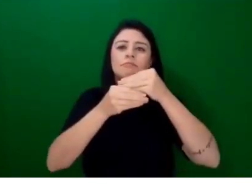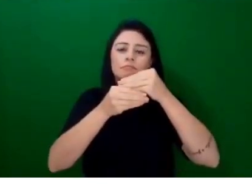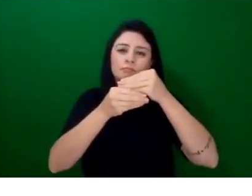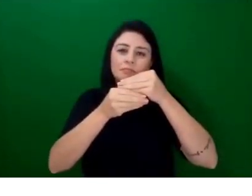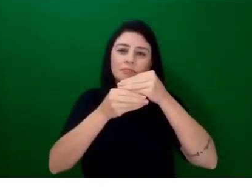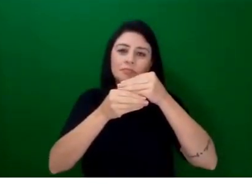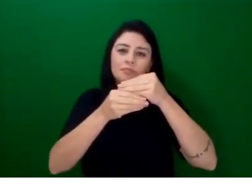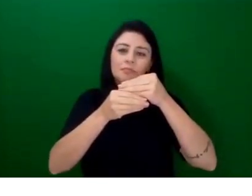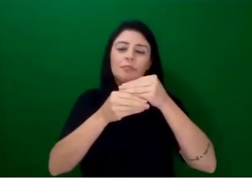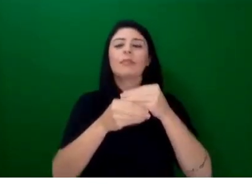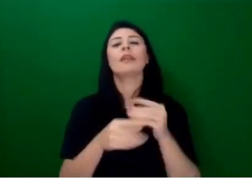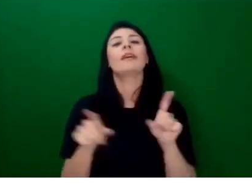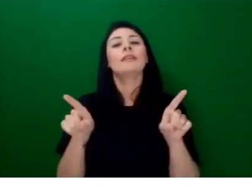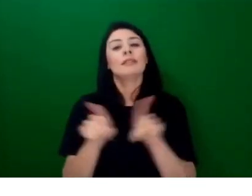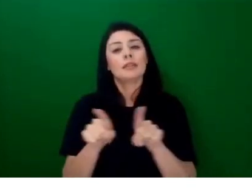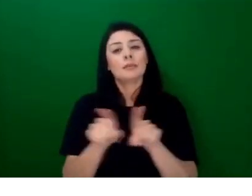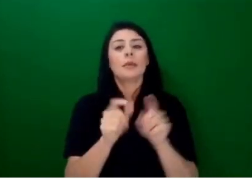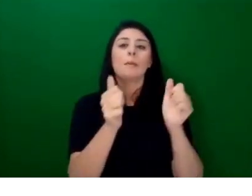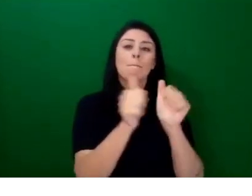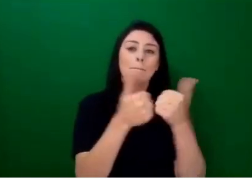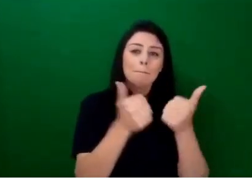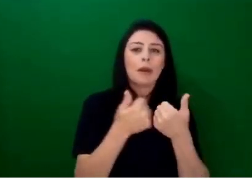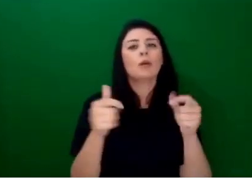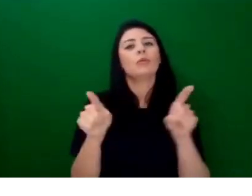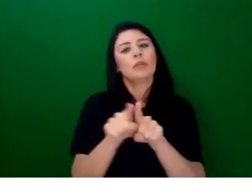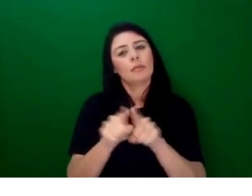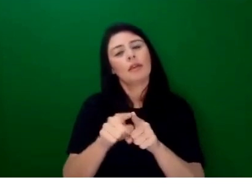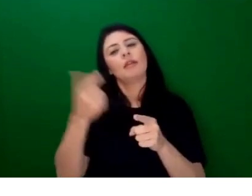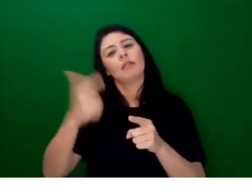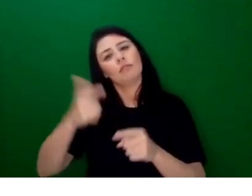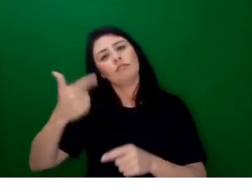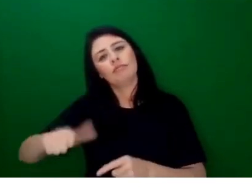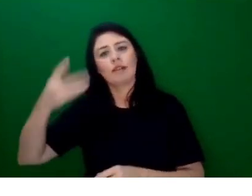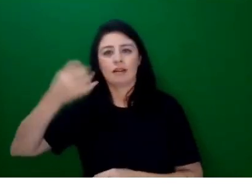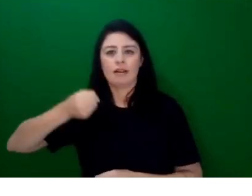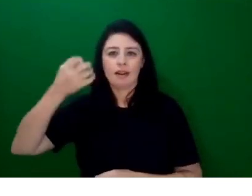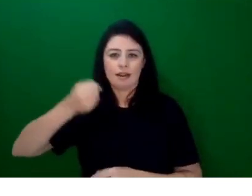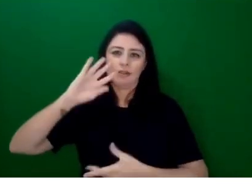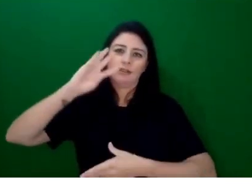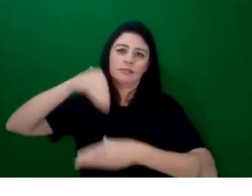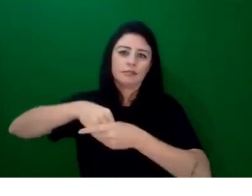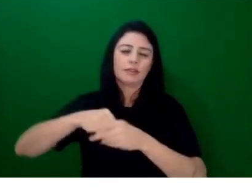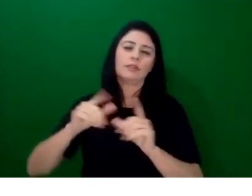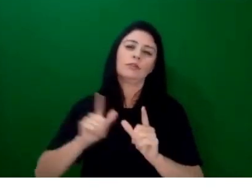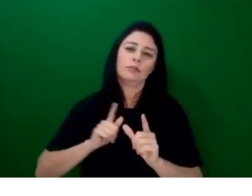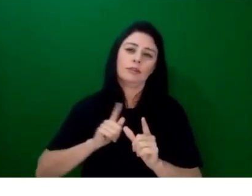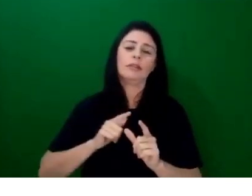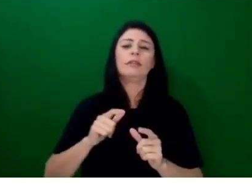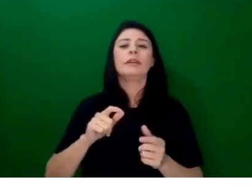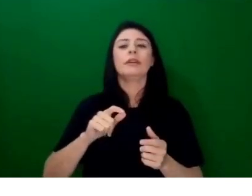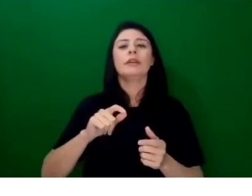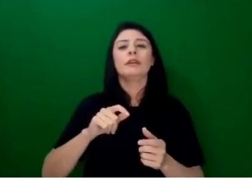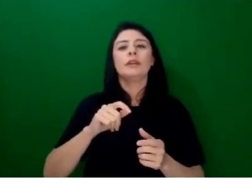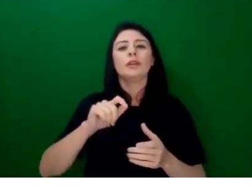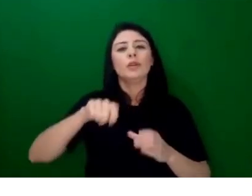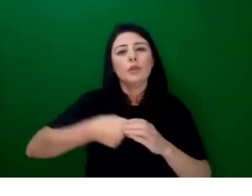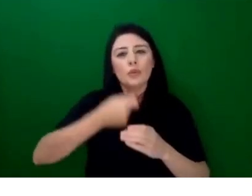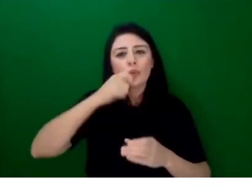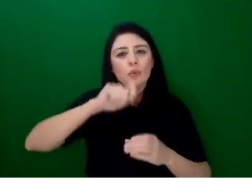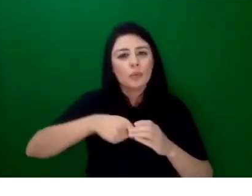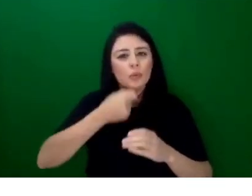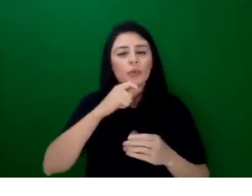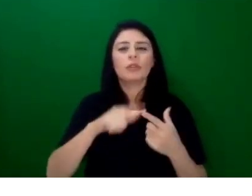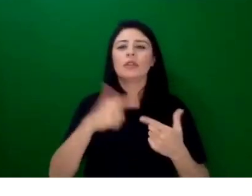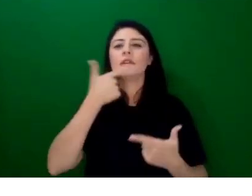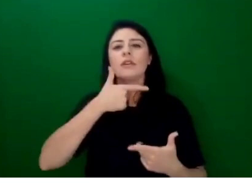complementar. Além do pão, derivados do leite também podem ser inseridos. Então, iogurte,